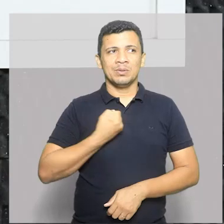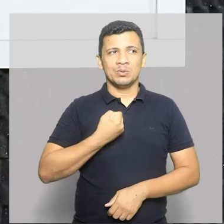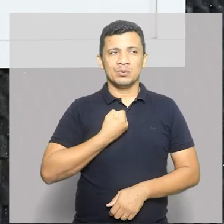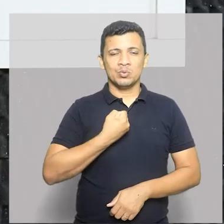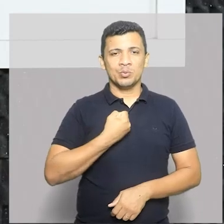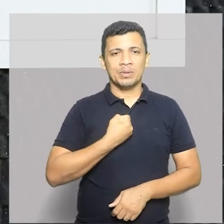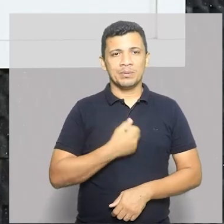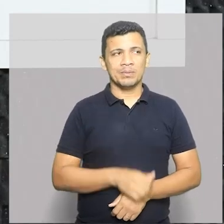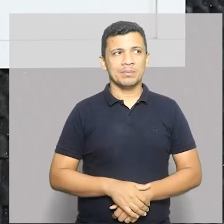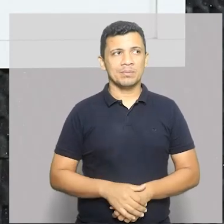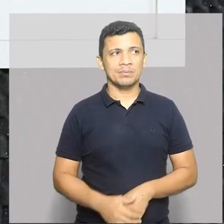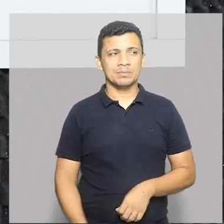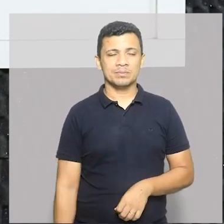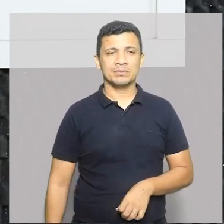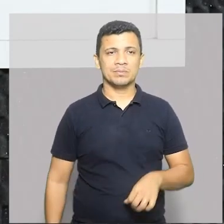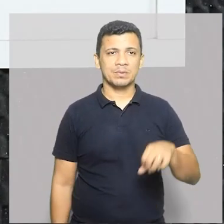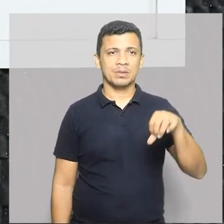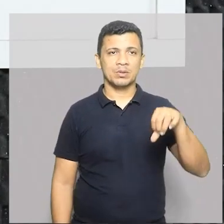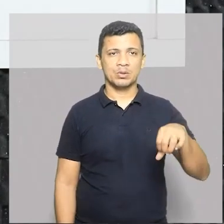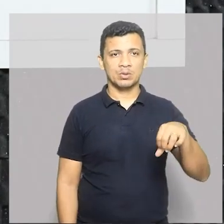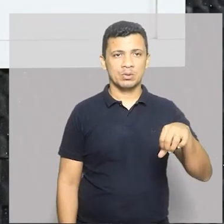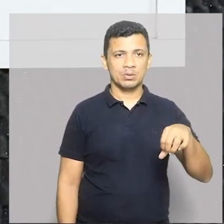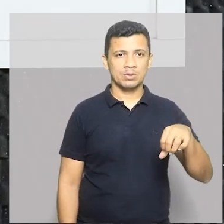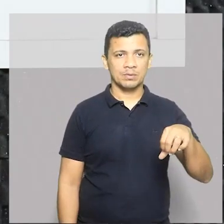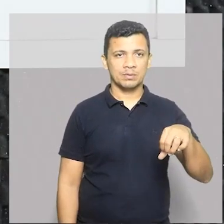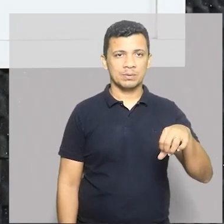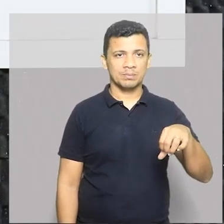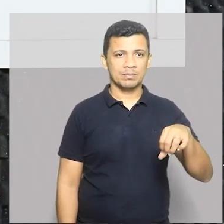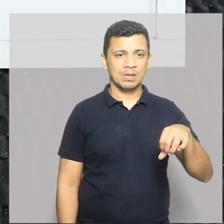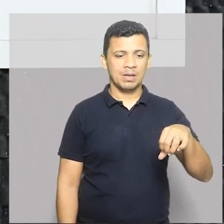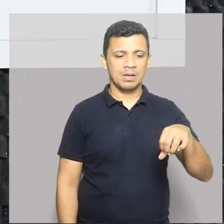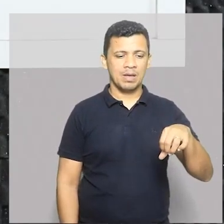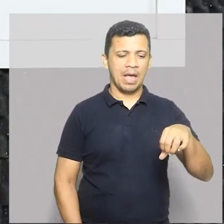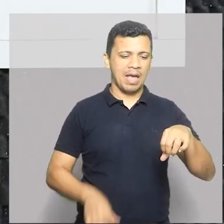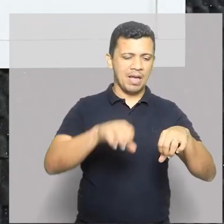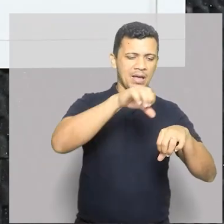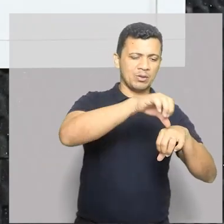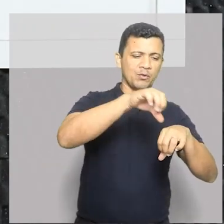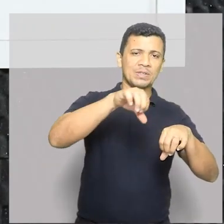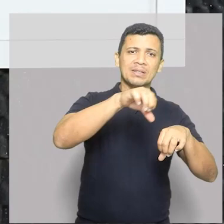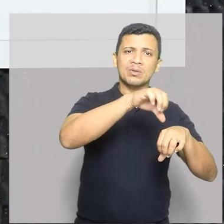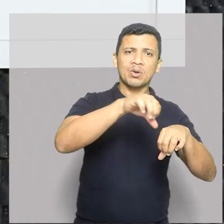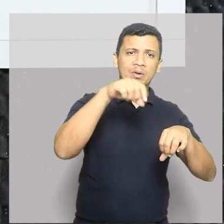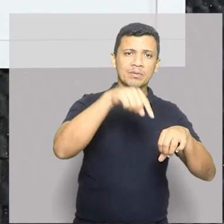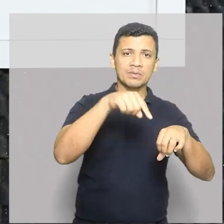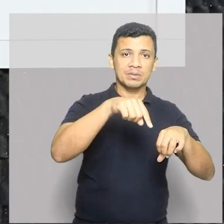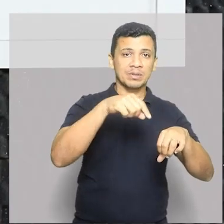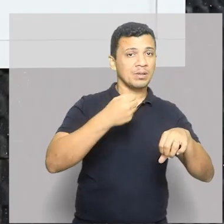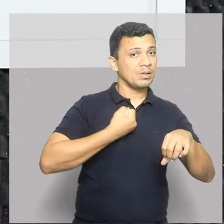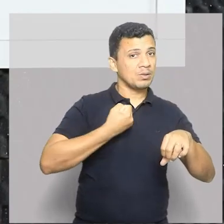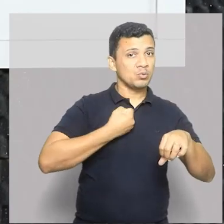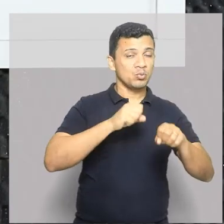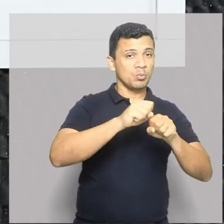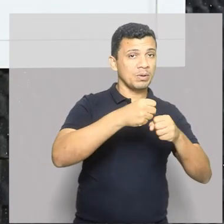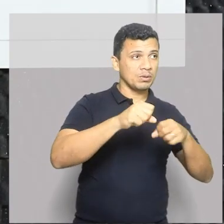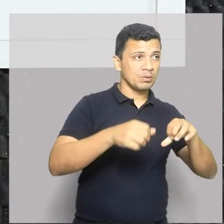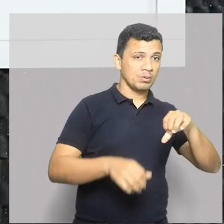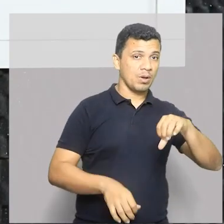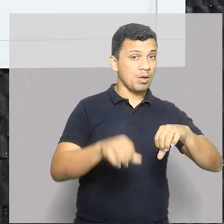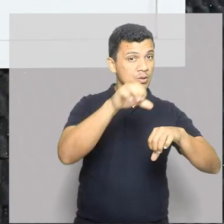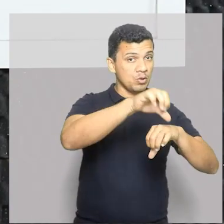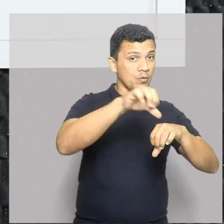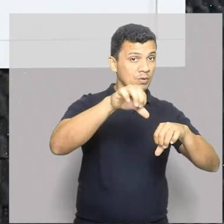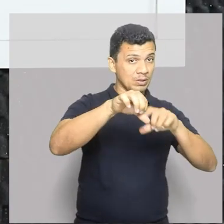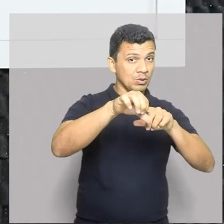9 elevado, esse número aqui, ó, 9 elevado a 99, vai ser um número gigante. Ó, 99 é um